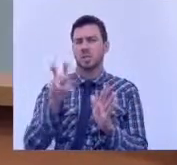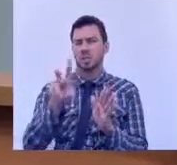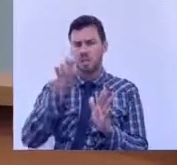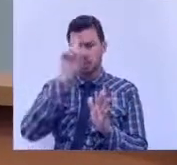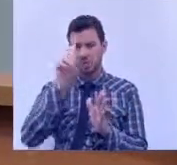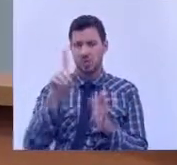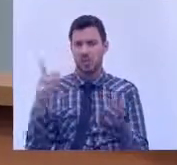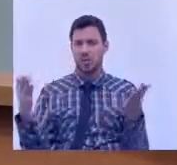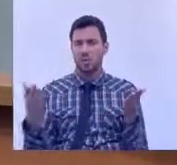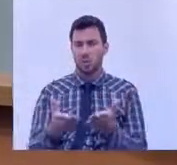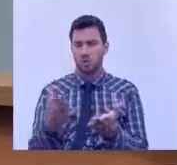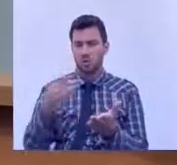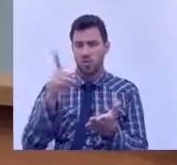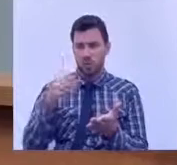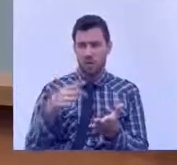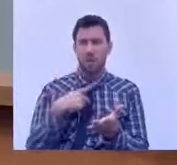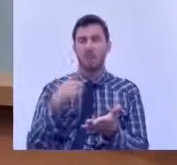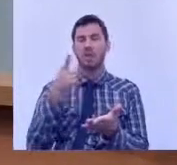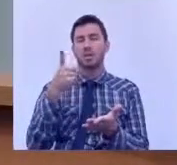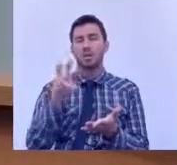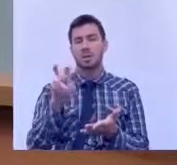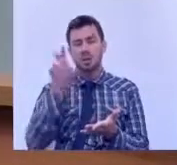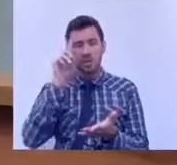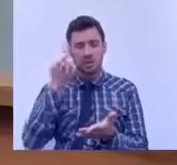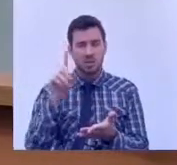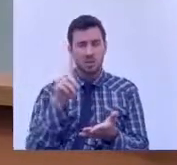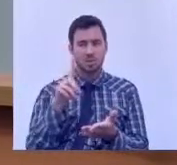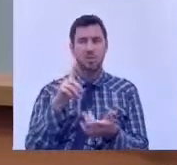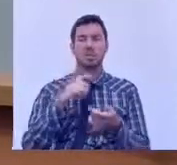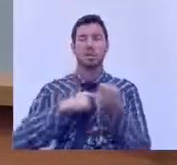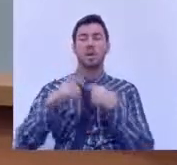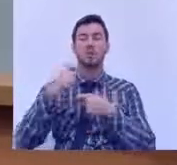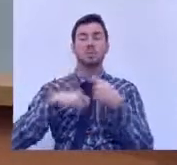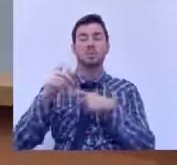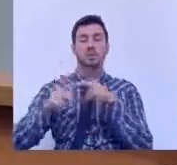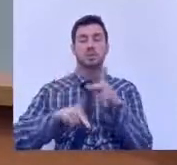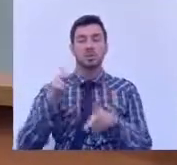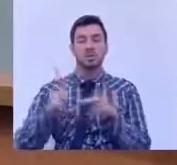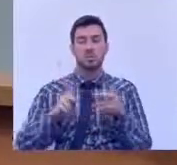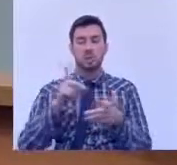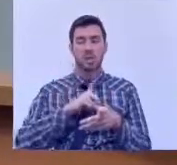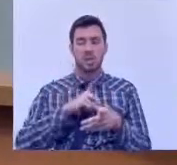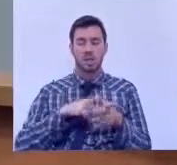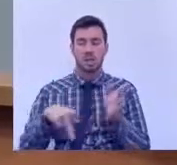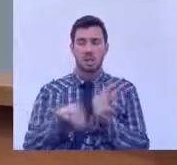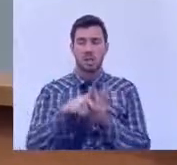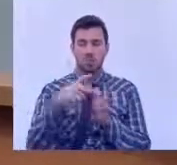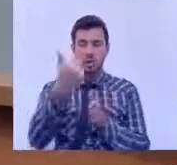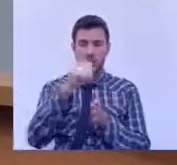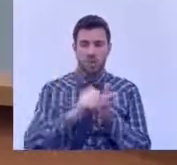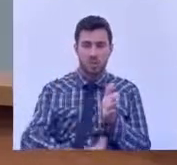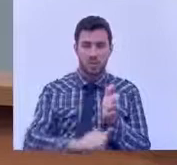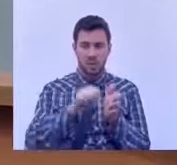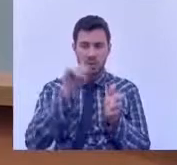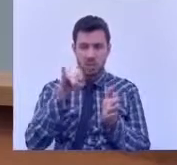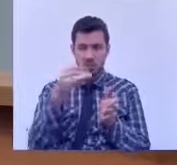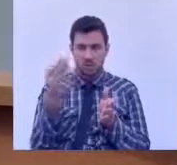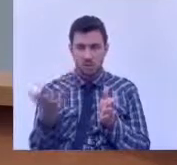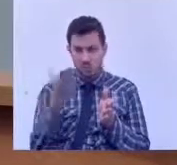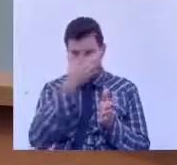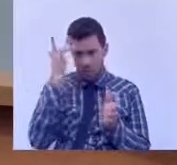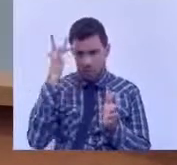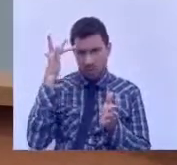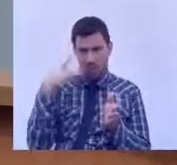Barreto, hoje são 15 dias que a administração pública municipal tem para avaliar se o sujeito que